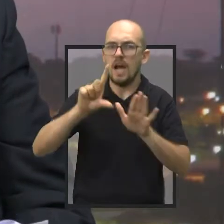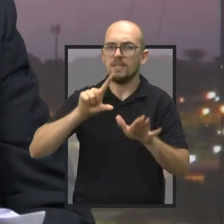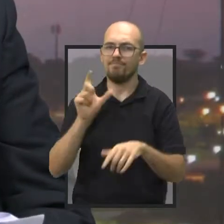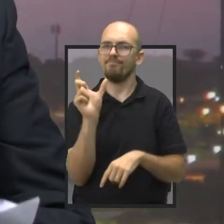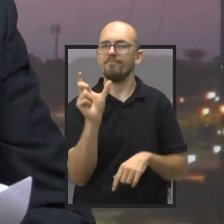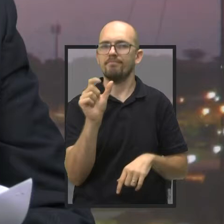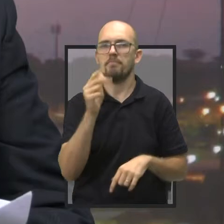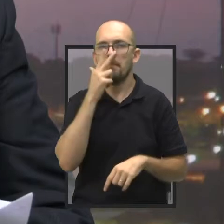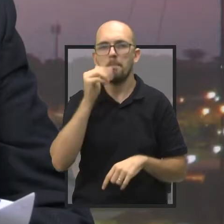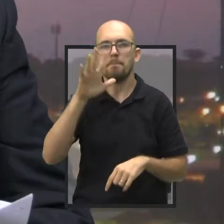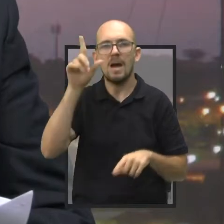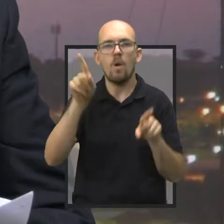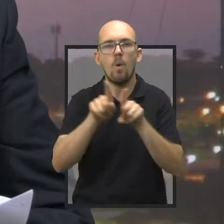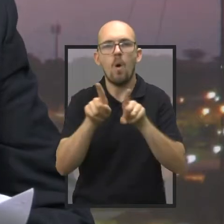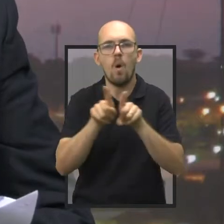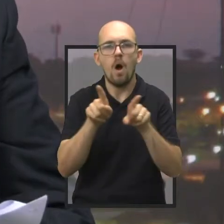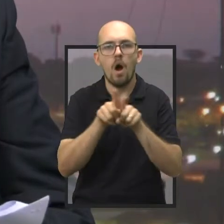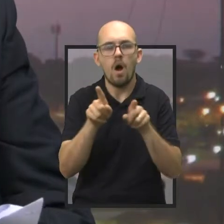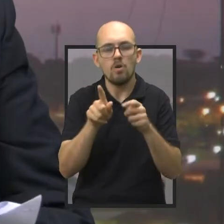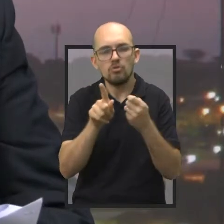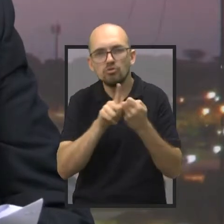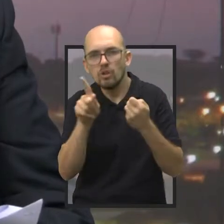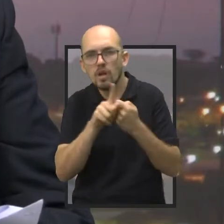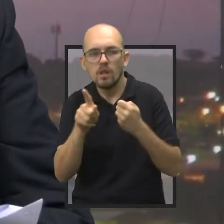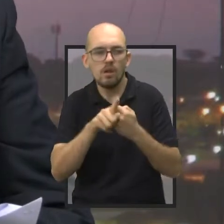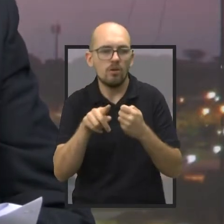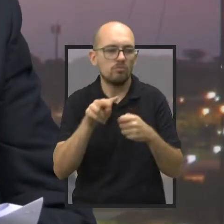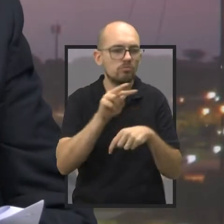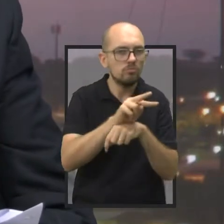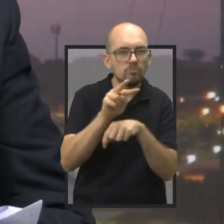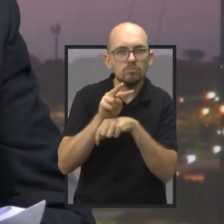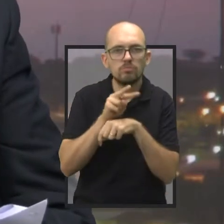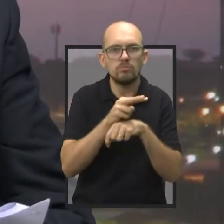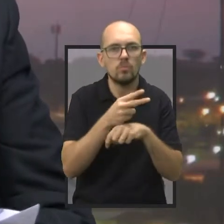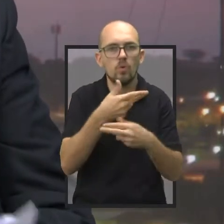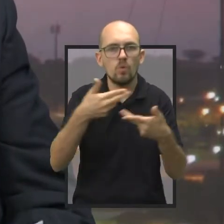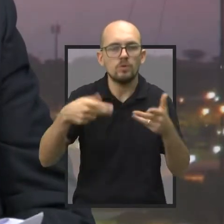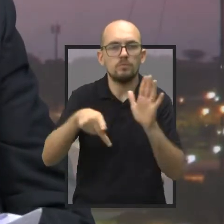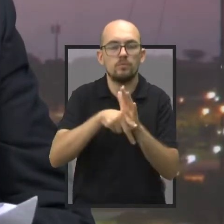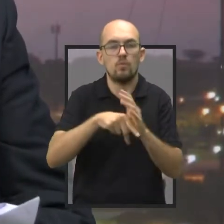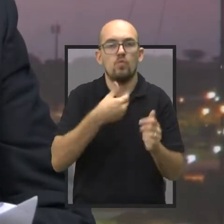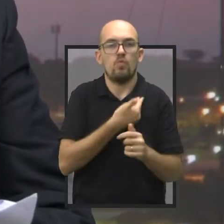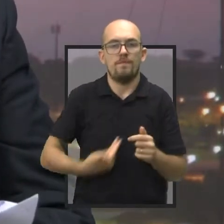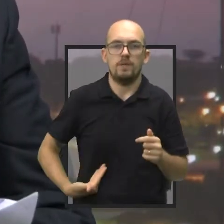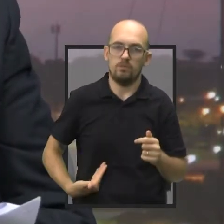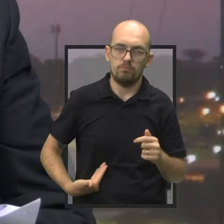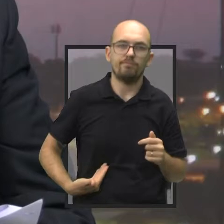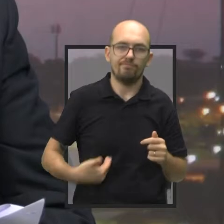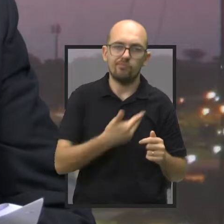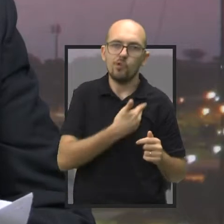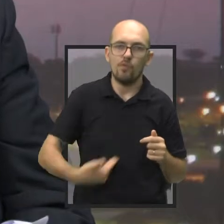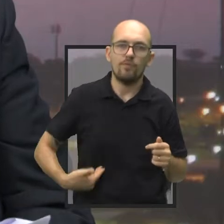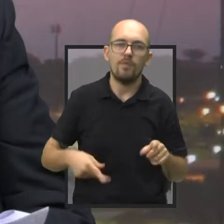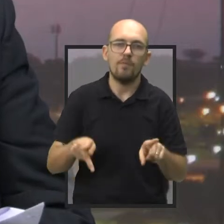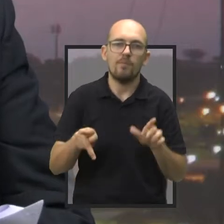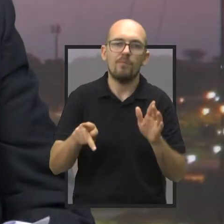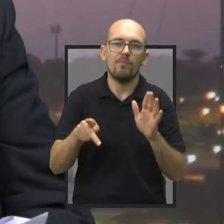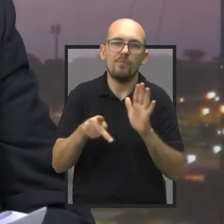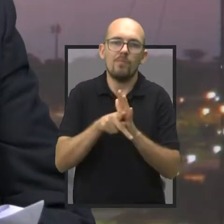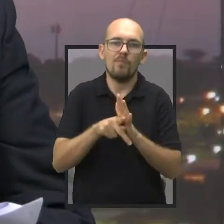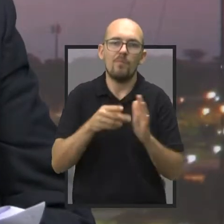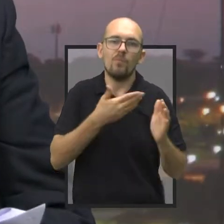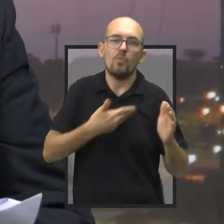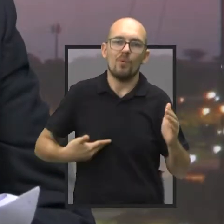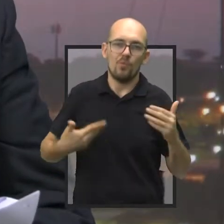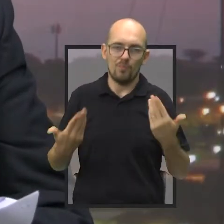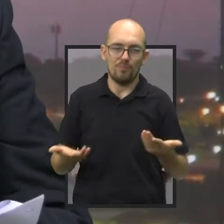forma de gerenciamento de ações do governo, então das ações públicas. Então